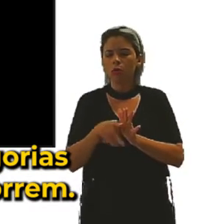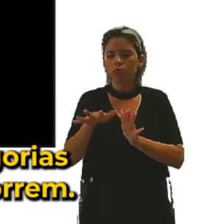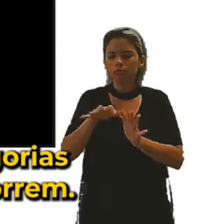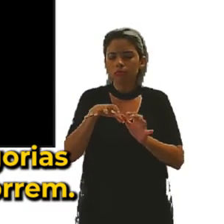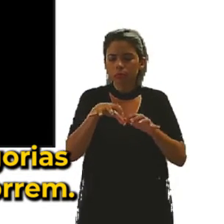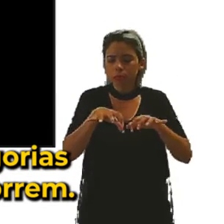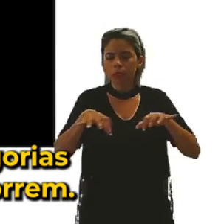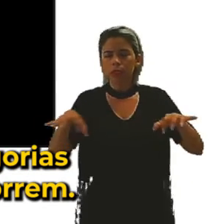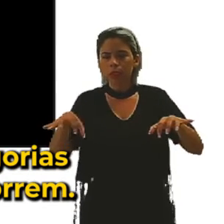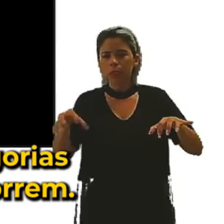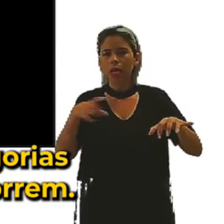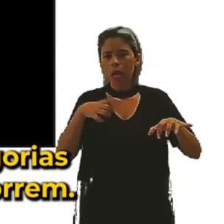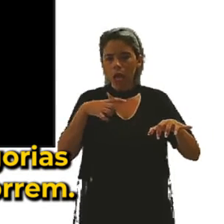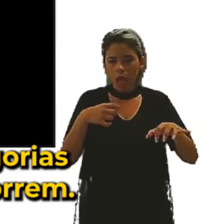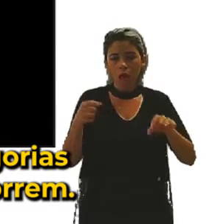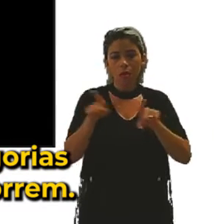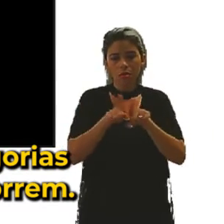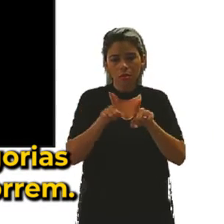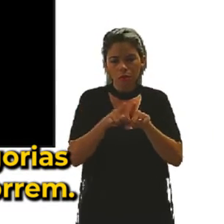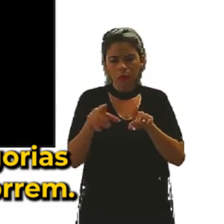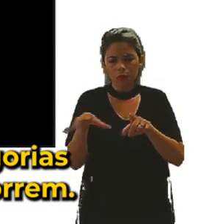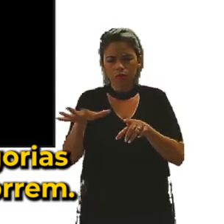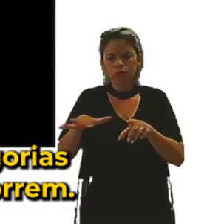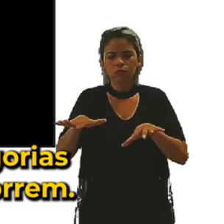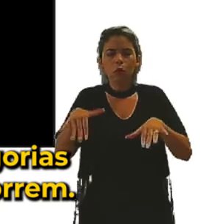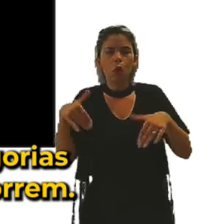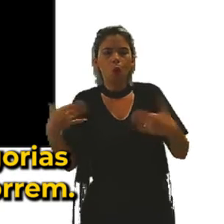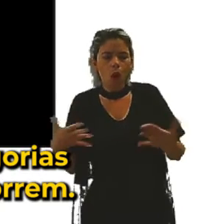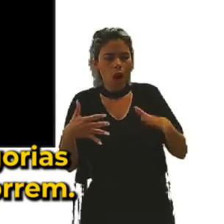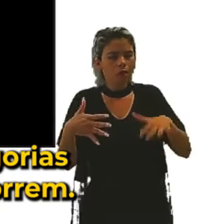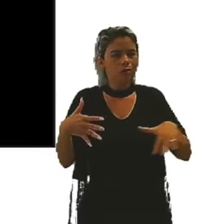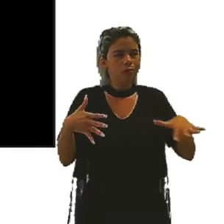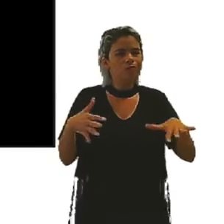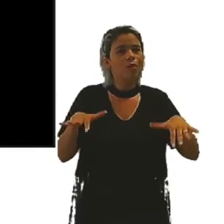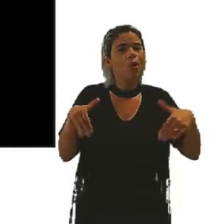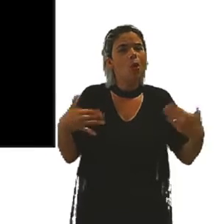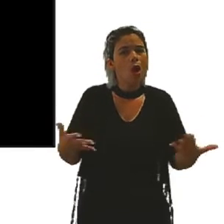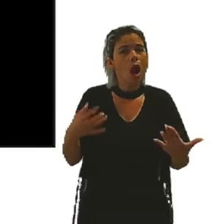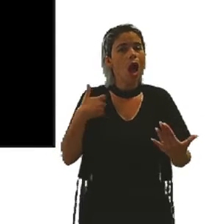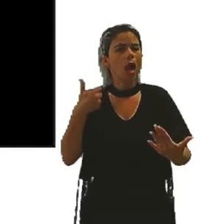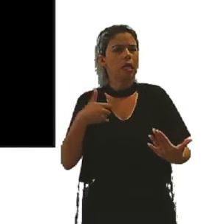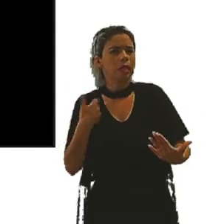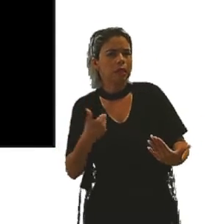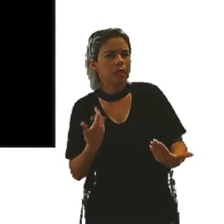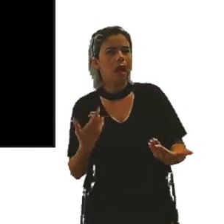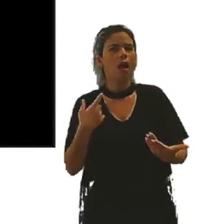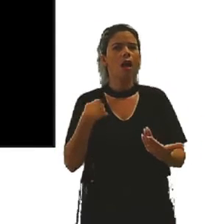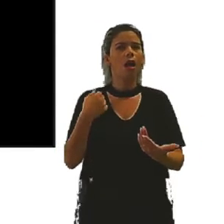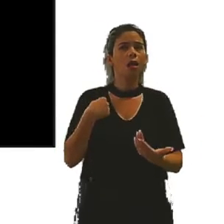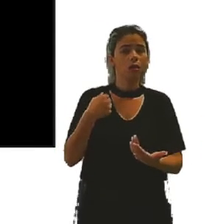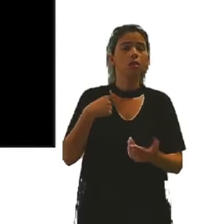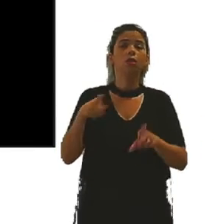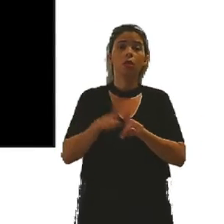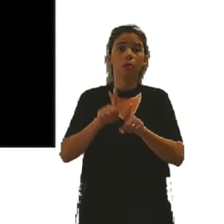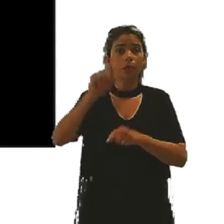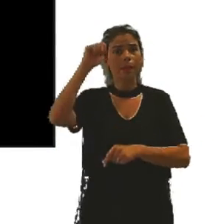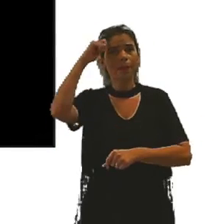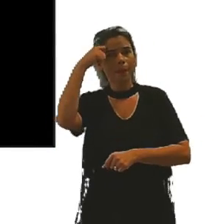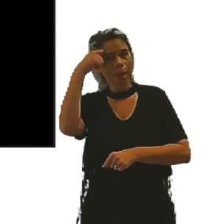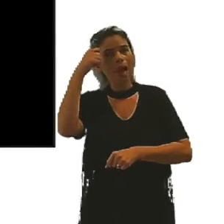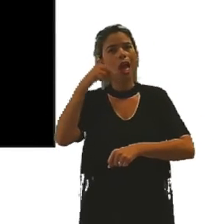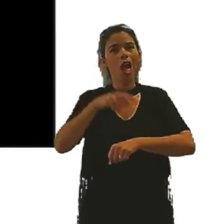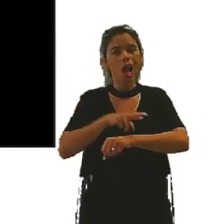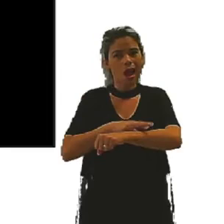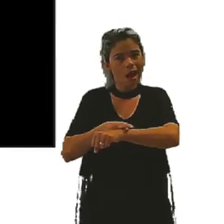categorias e subcategorias em relação às espacialidades de onde ocorrem. Já falei da alteridade, já falei da raça